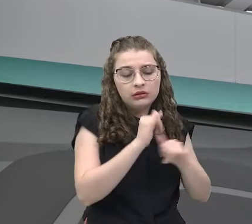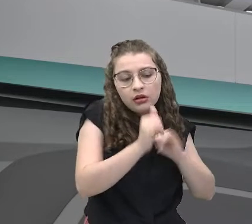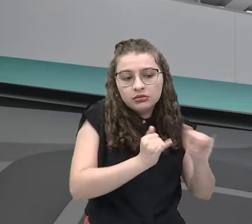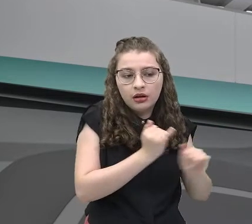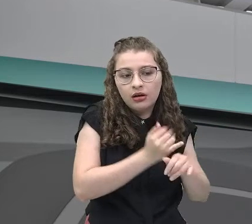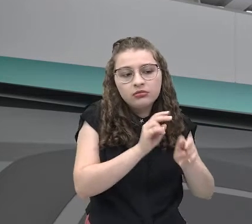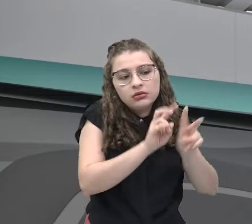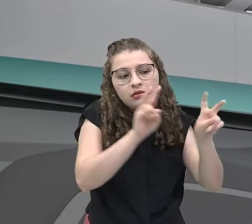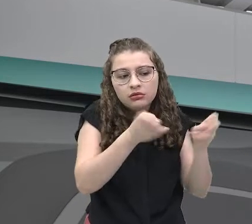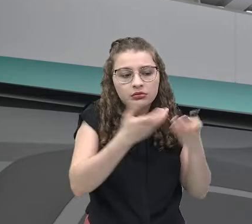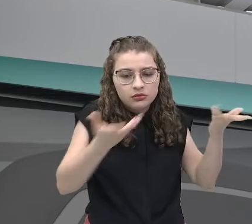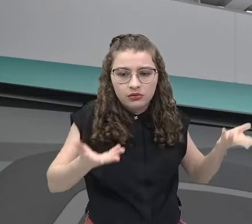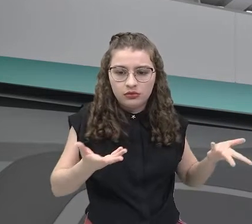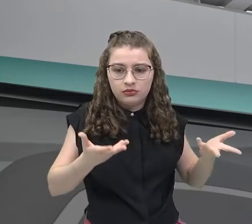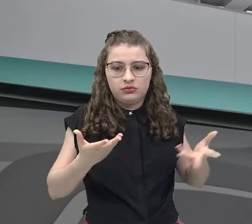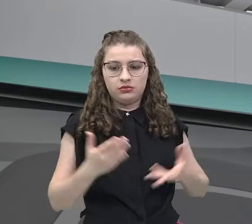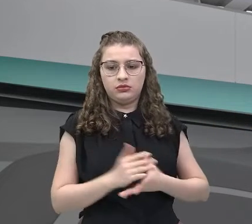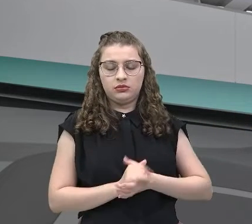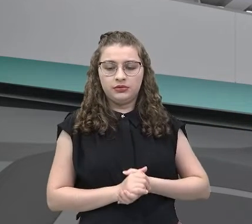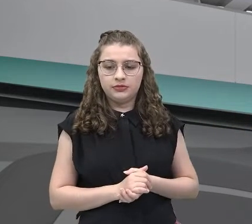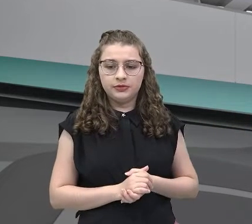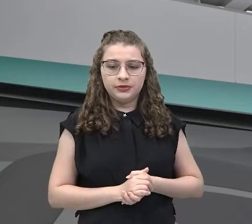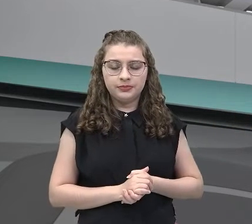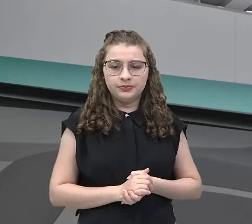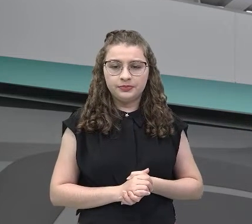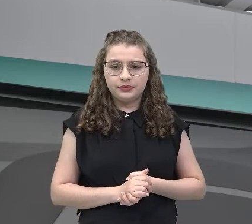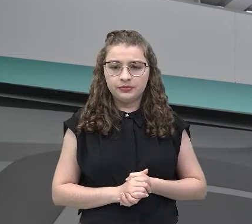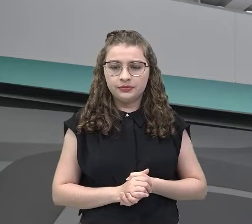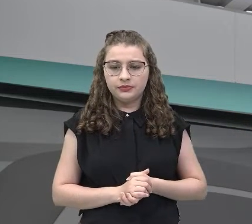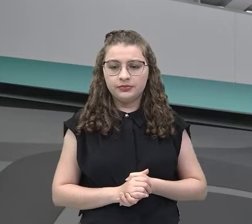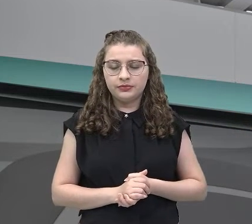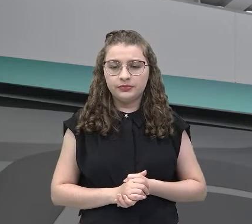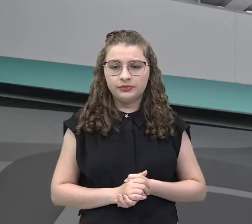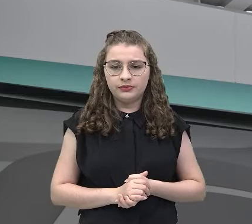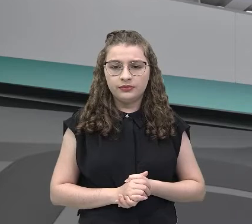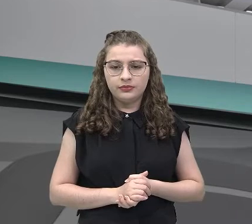internet. Qual é o assunto daquele texto? Tudo bem?